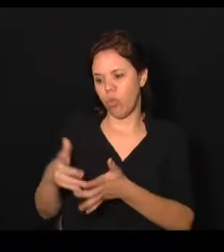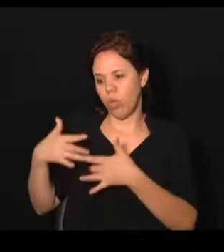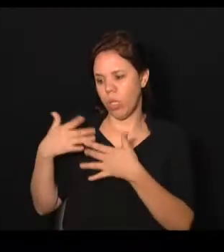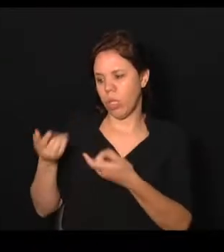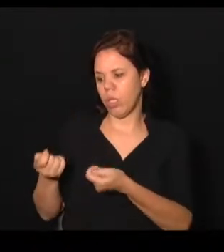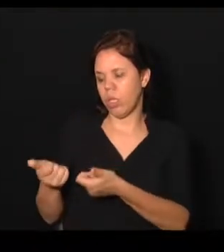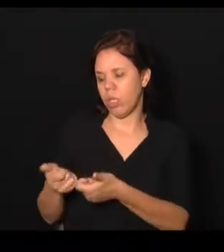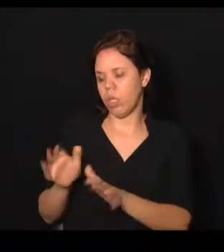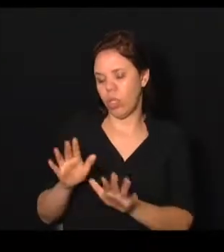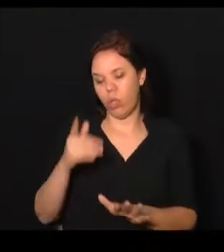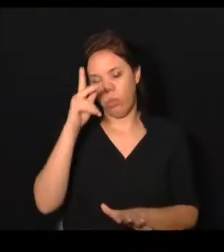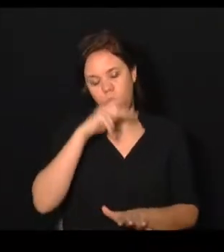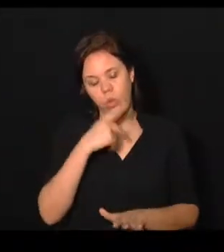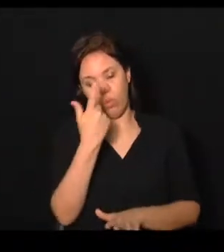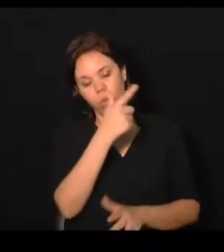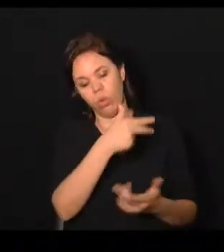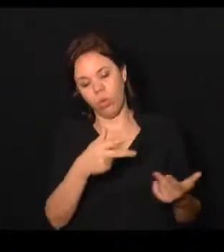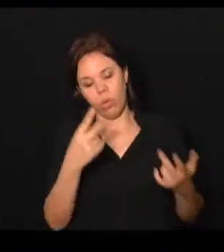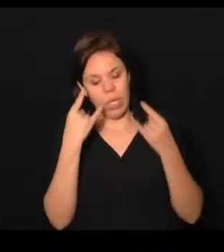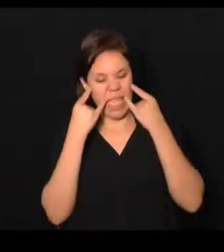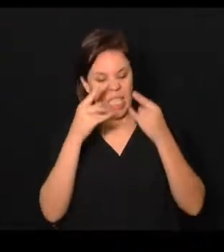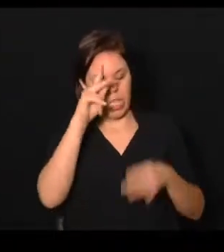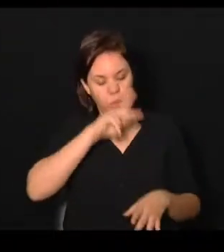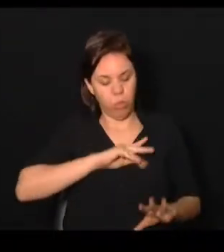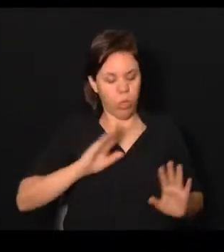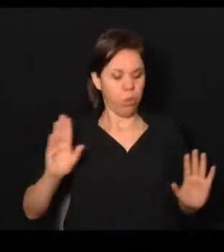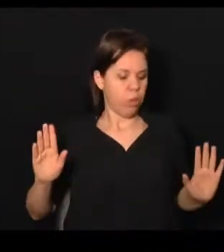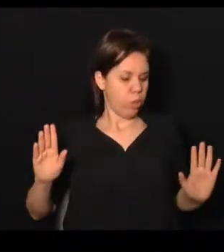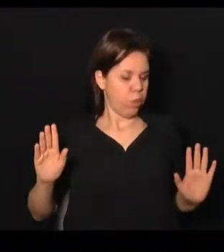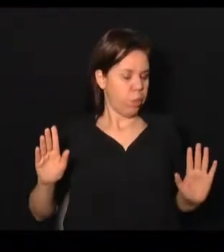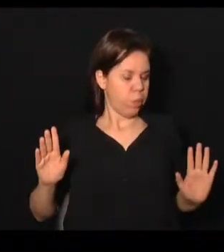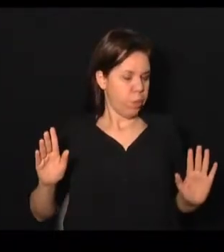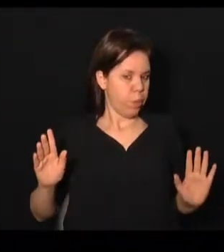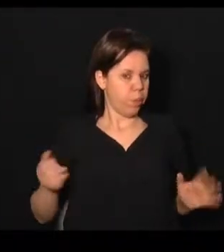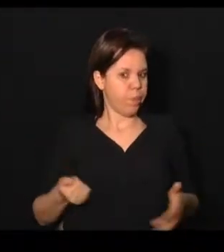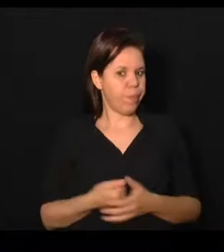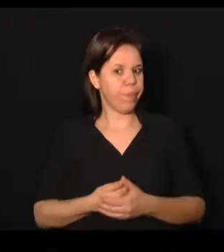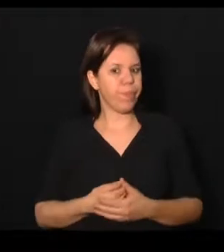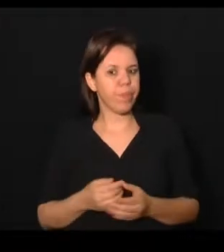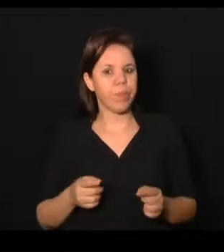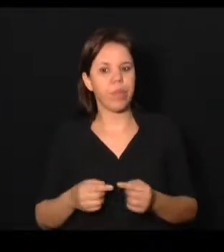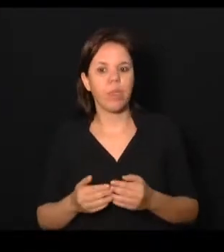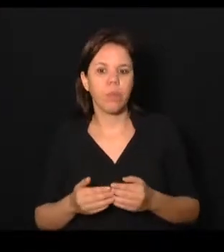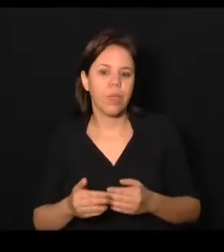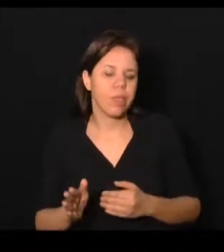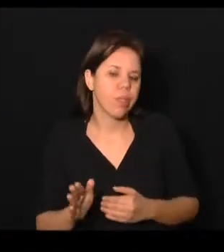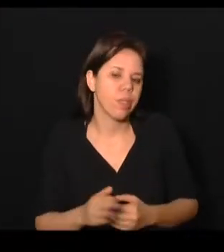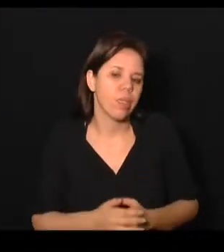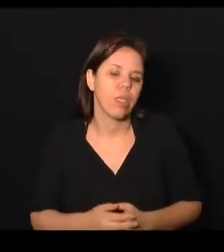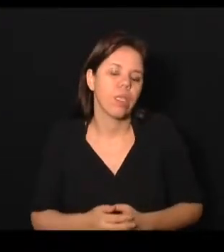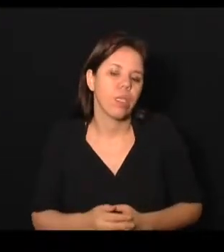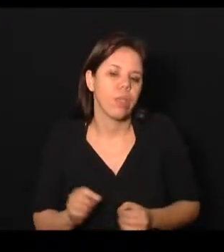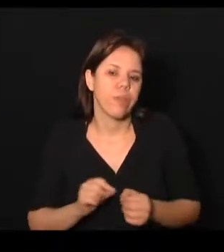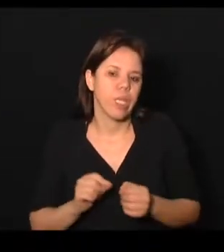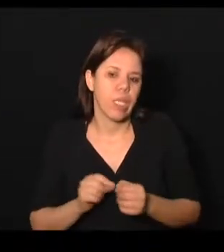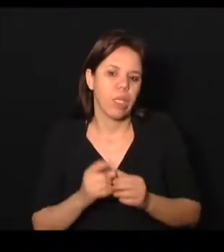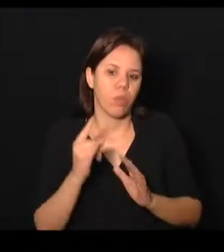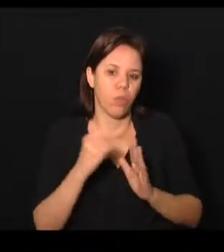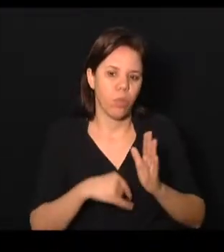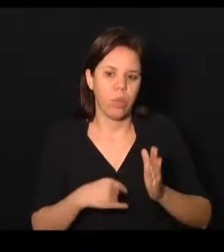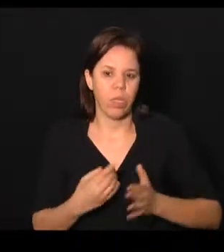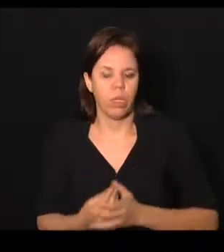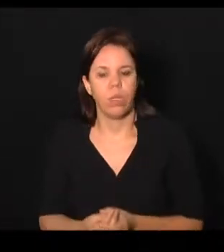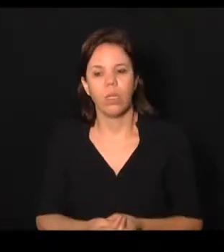Você está favorecendo uma outra situação, que é discutível. Então, a partir daí, fizemos um documento e